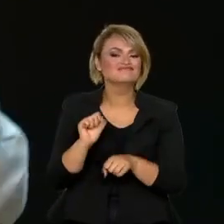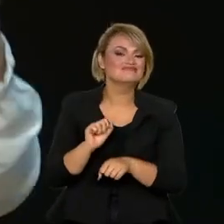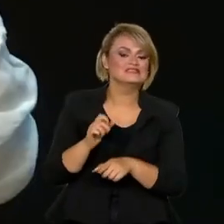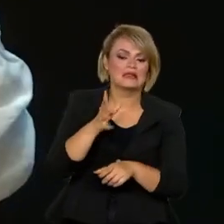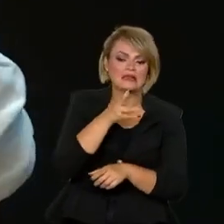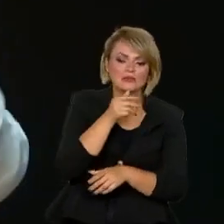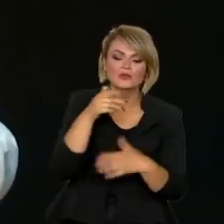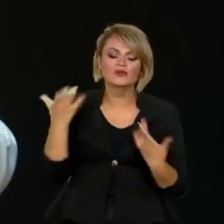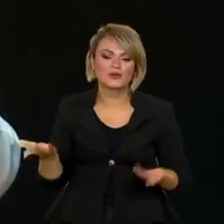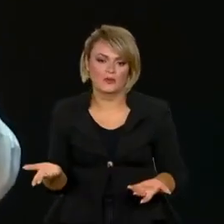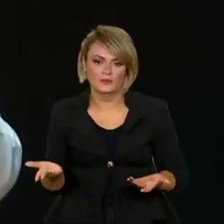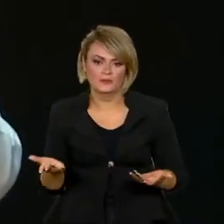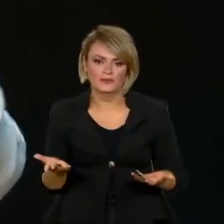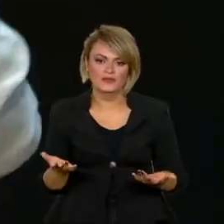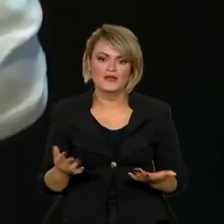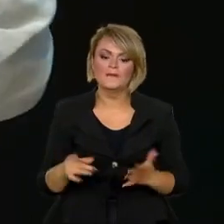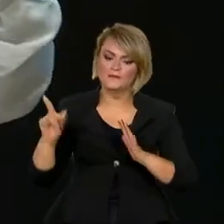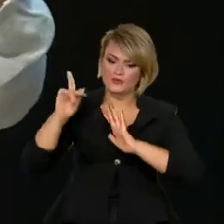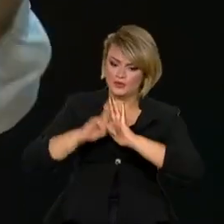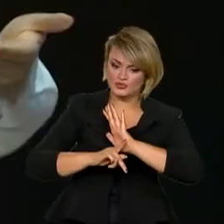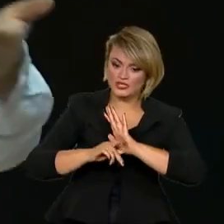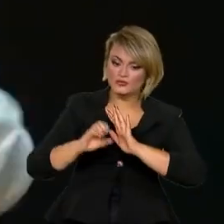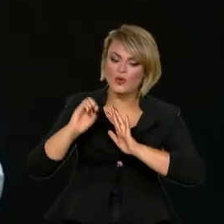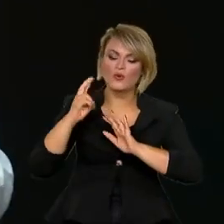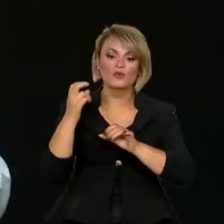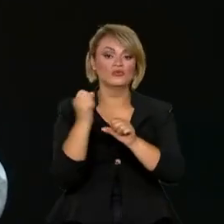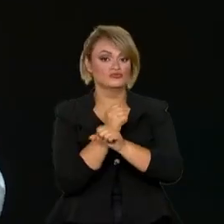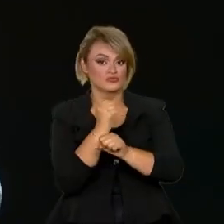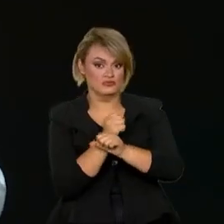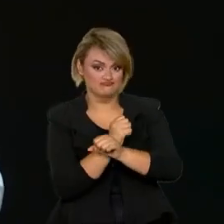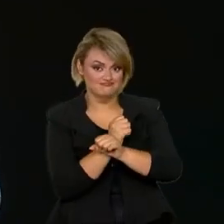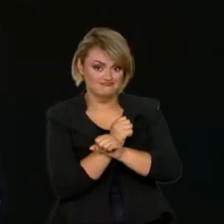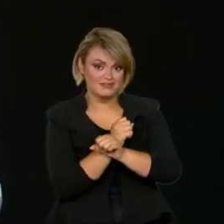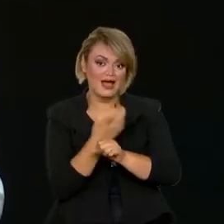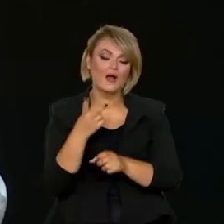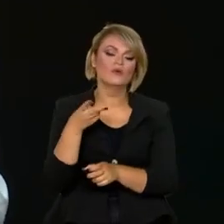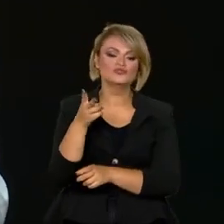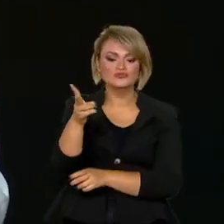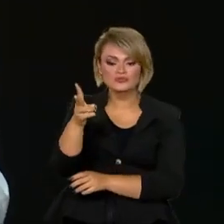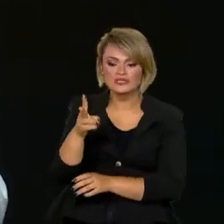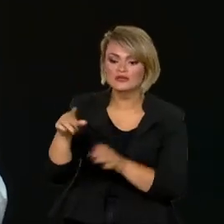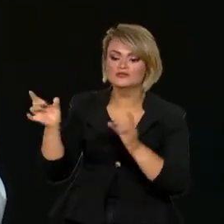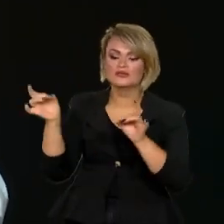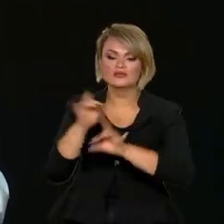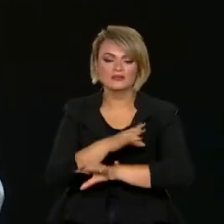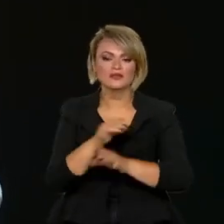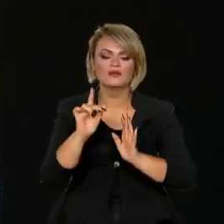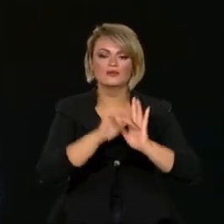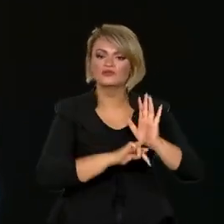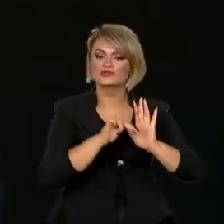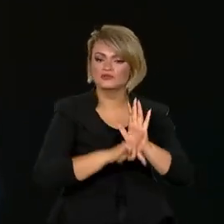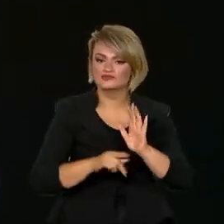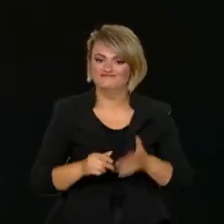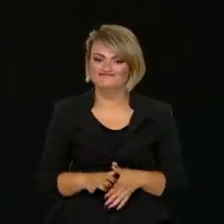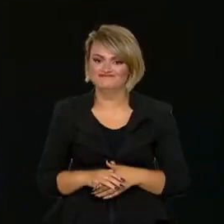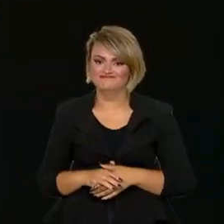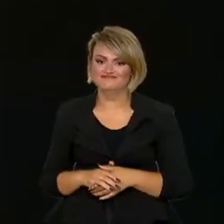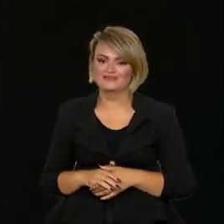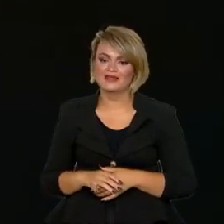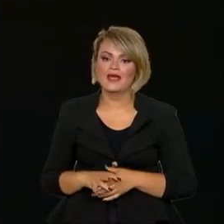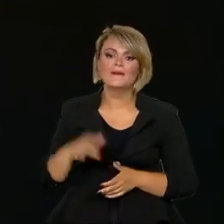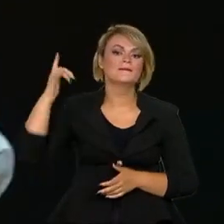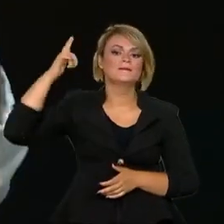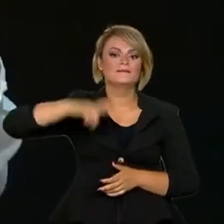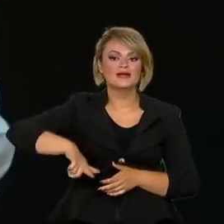aí, projetos ou obras, tá certo? A continuidade e conclusão desses projetos e obras.